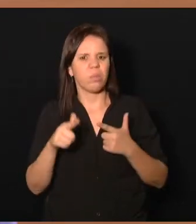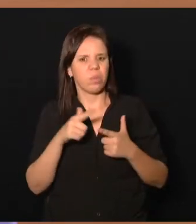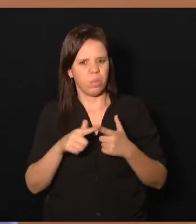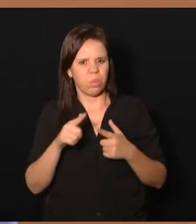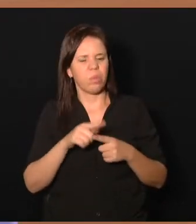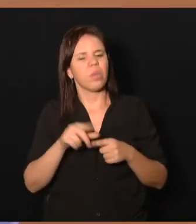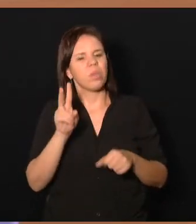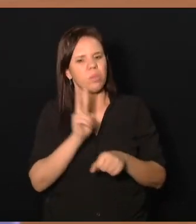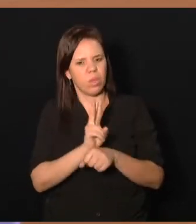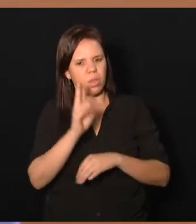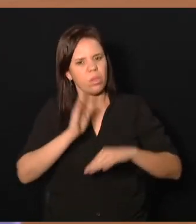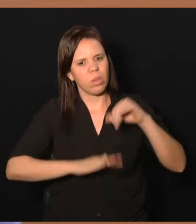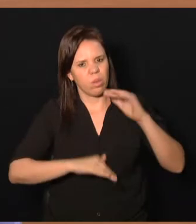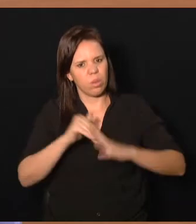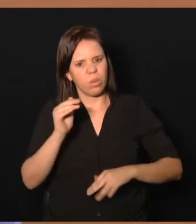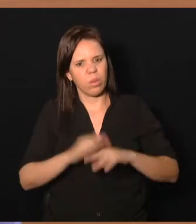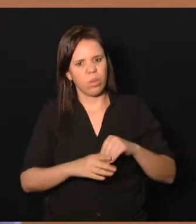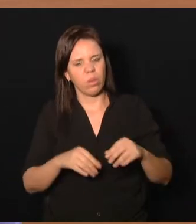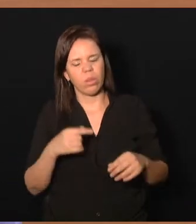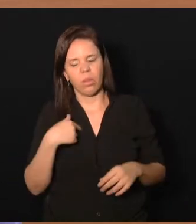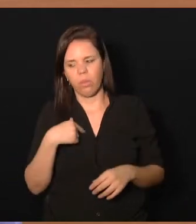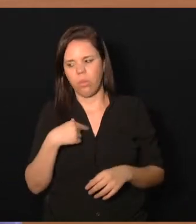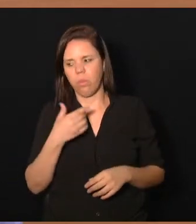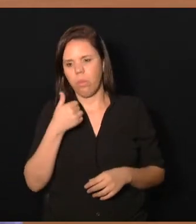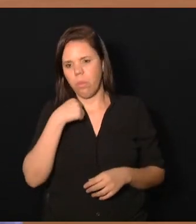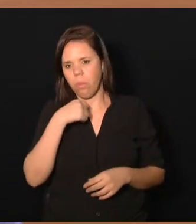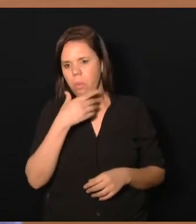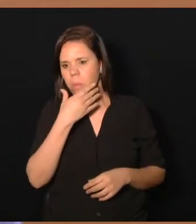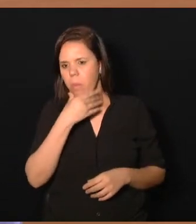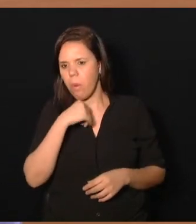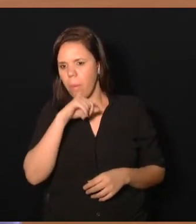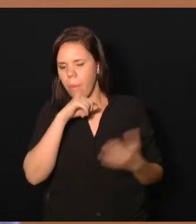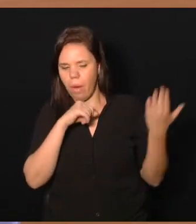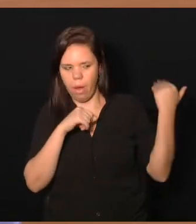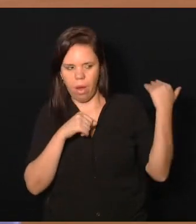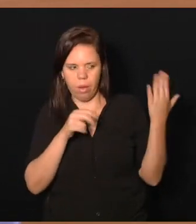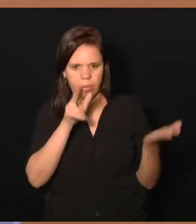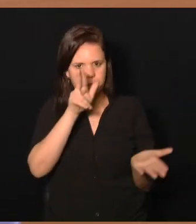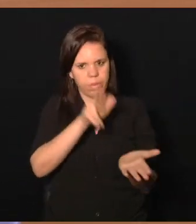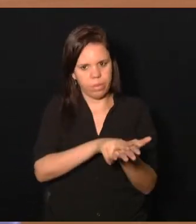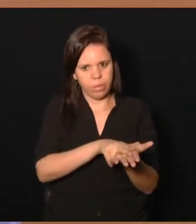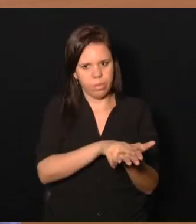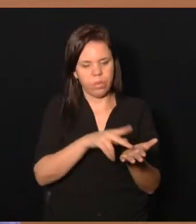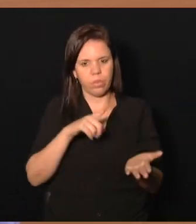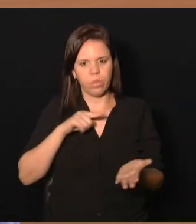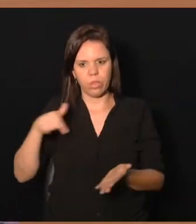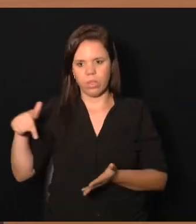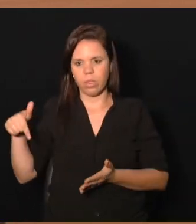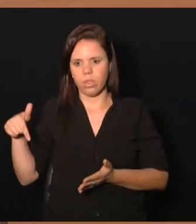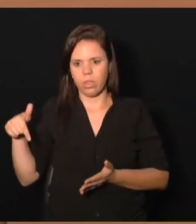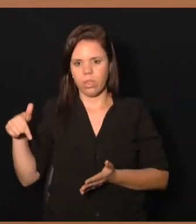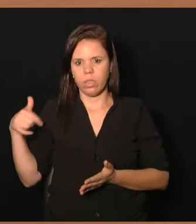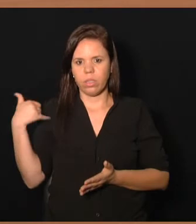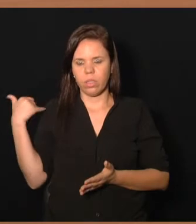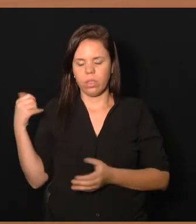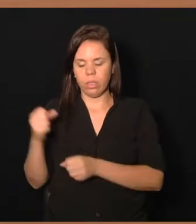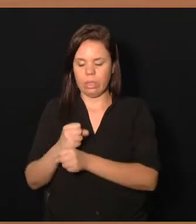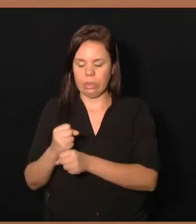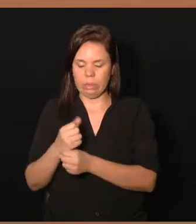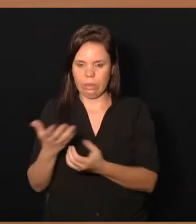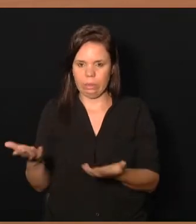cuidadores. Quando meu pai ficou acamado, que ele ficou 7 anos acamado, teve ainda